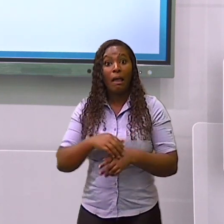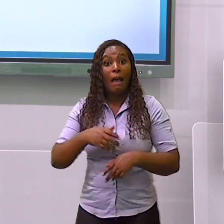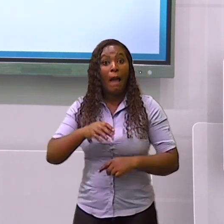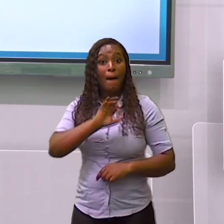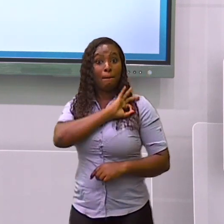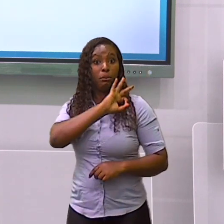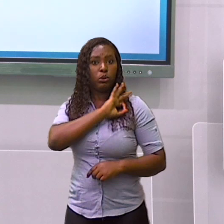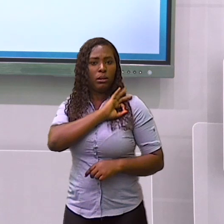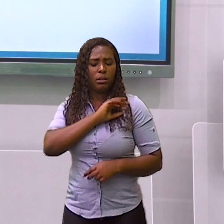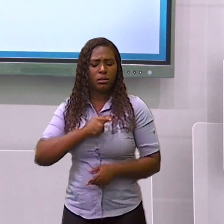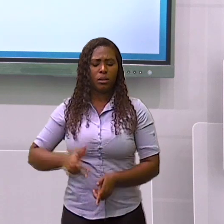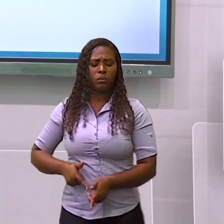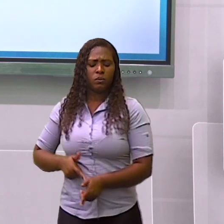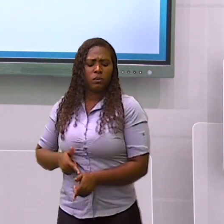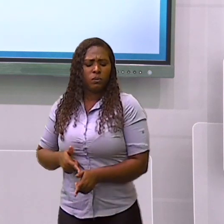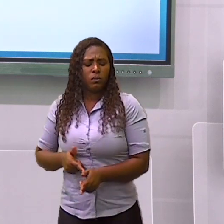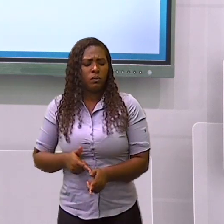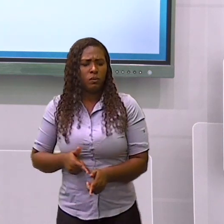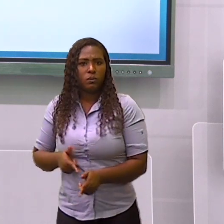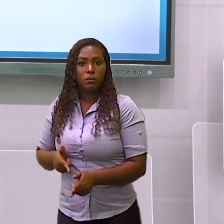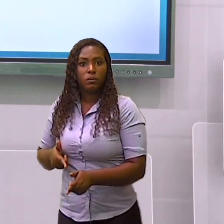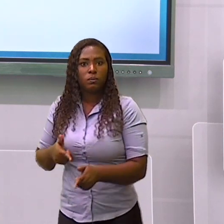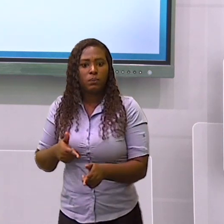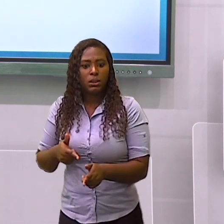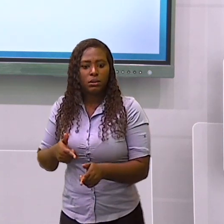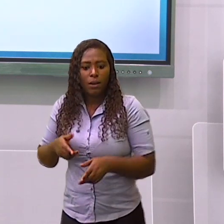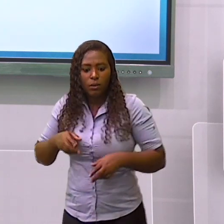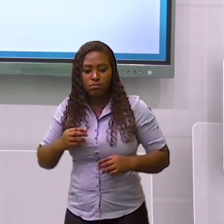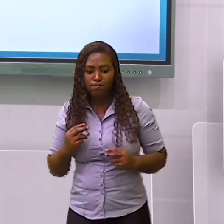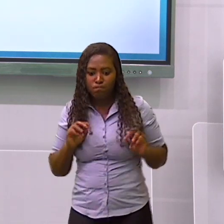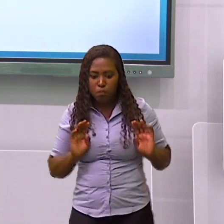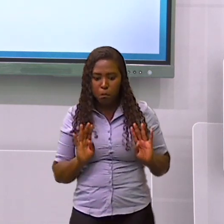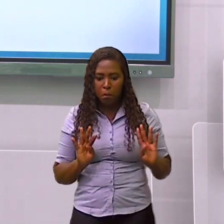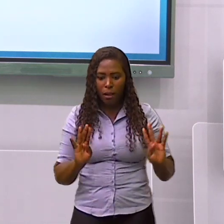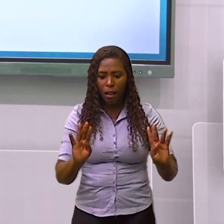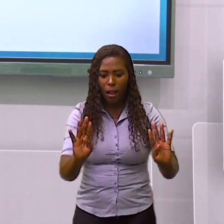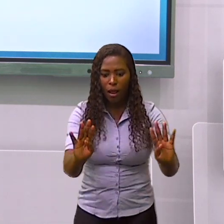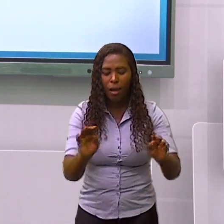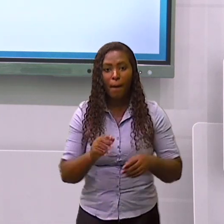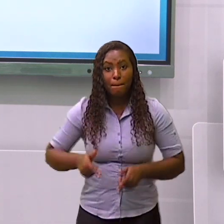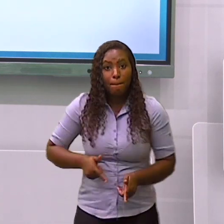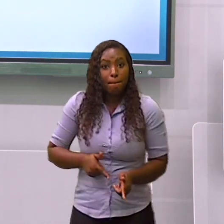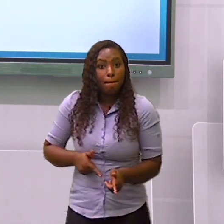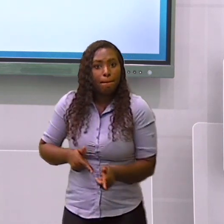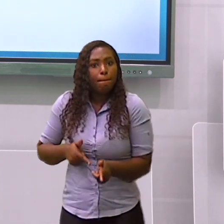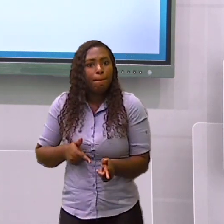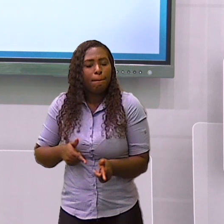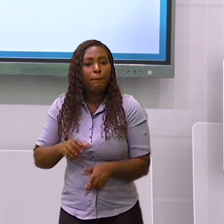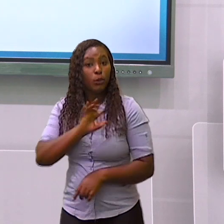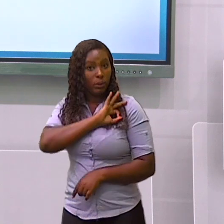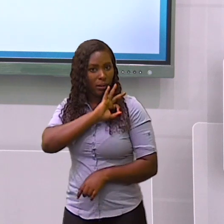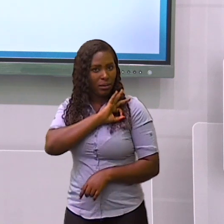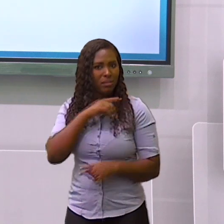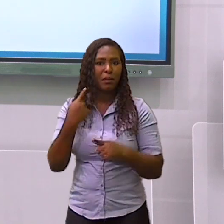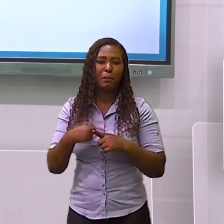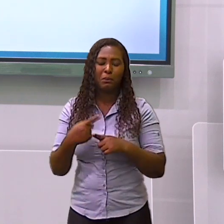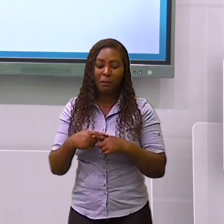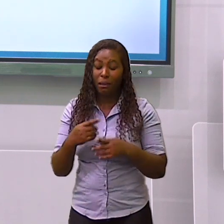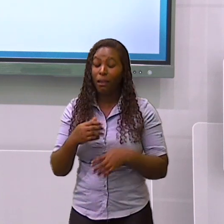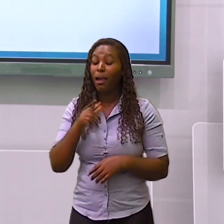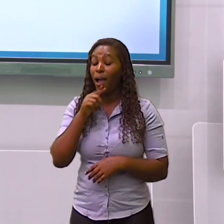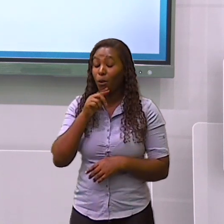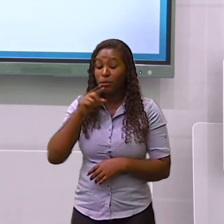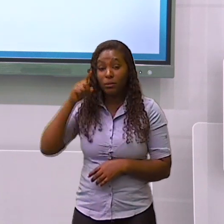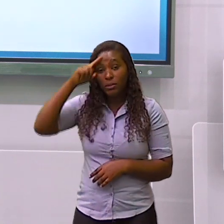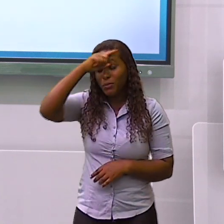que está a água do nosso Rio Doce? Hoje, a água do Rio Doce, ela pode ser consumida após